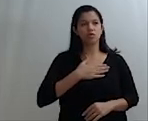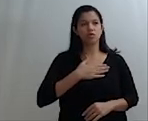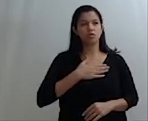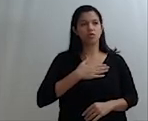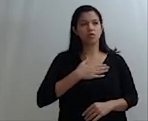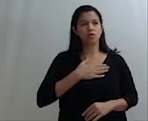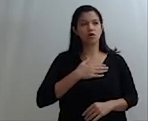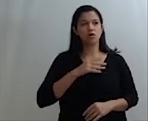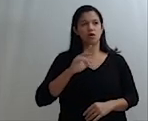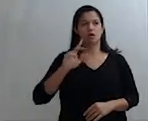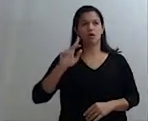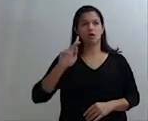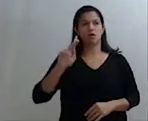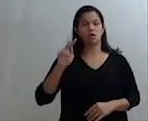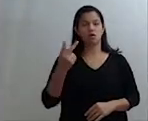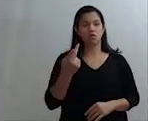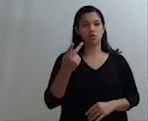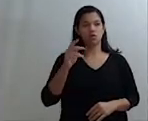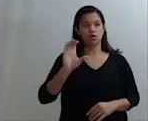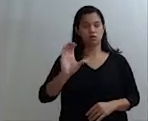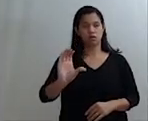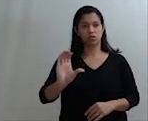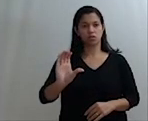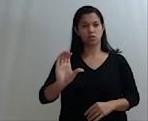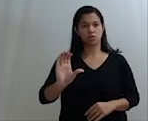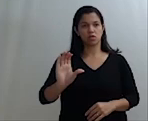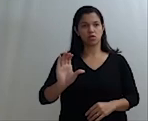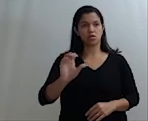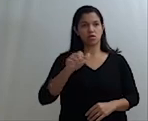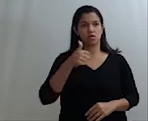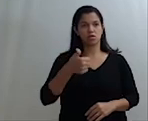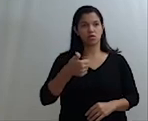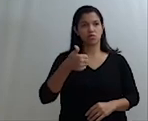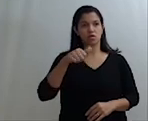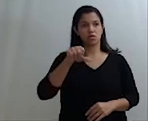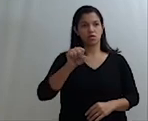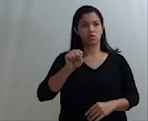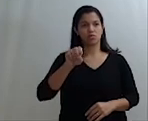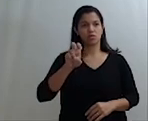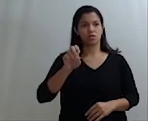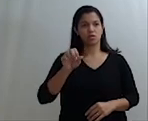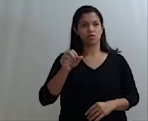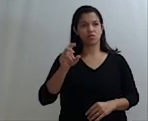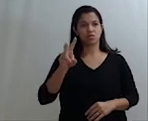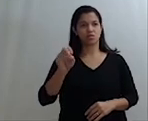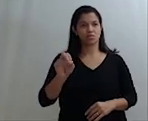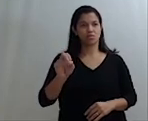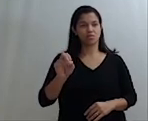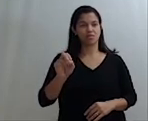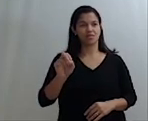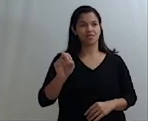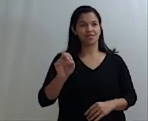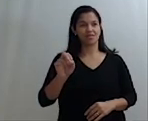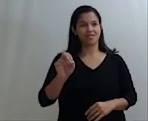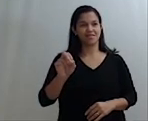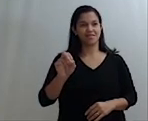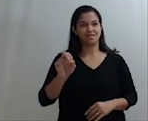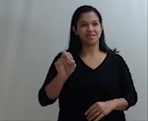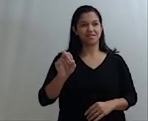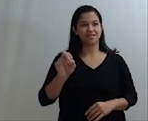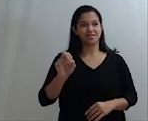616 850 e o destaque foi da Ministra Laurita apontando um erro